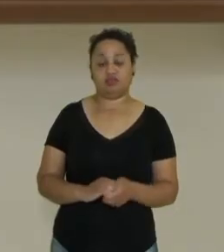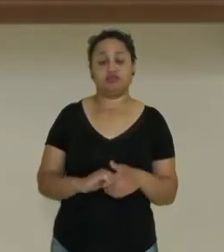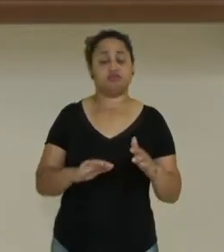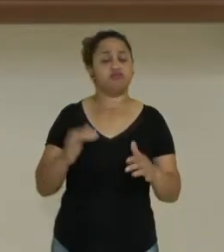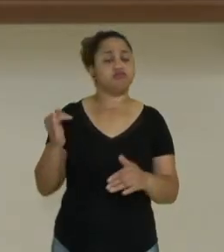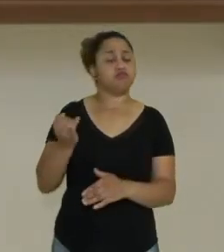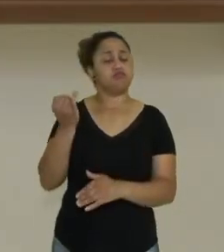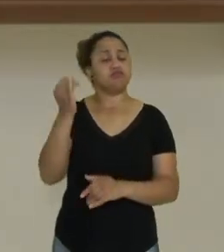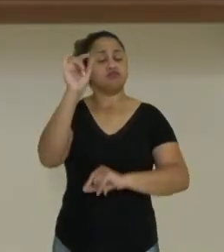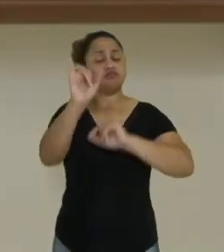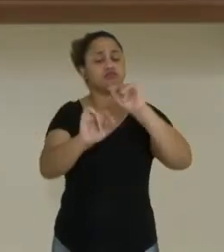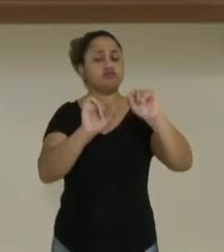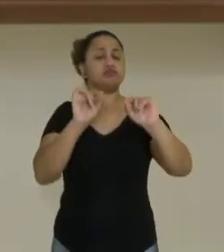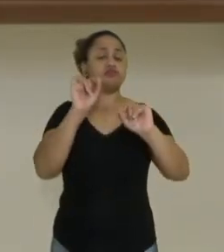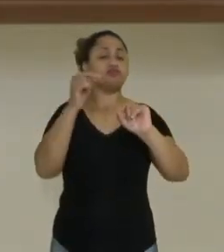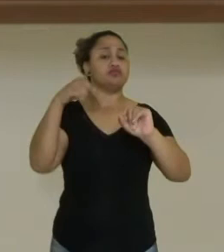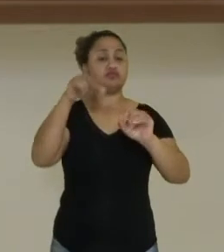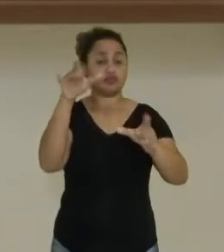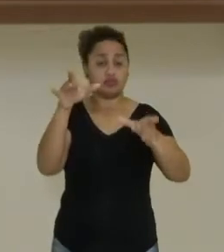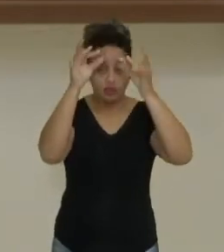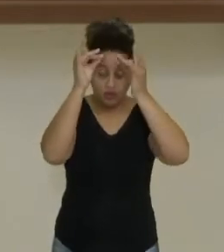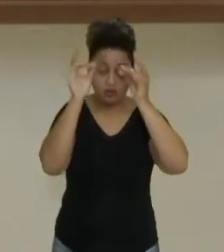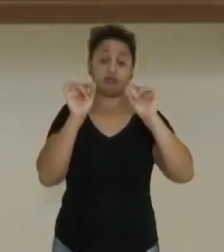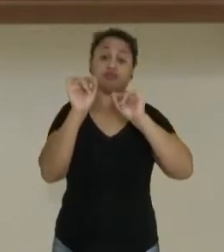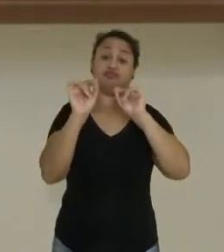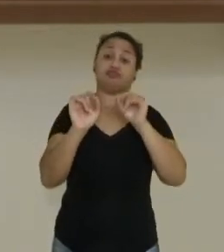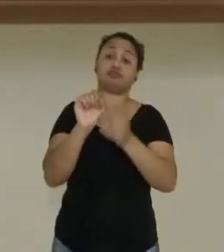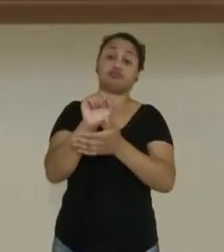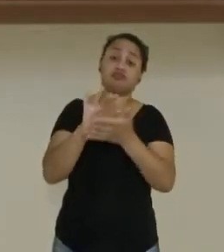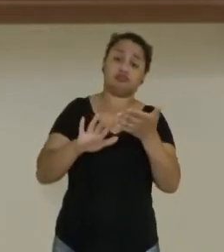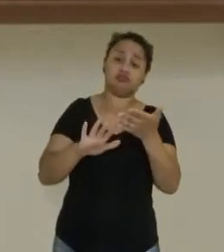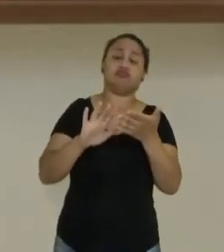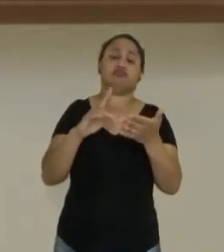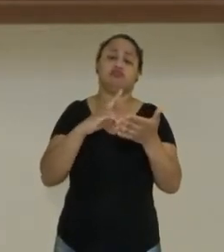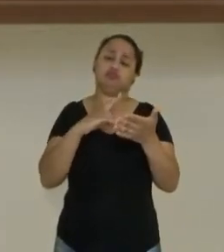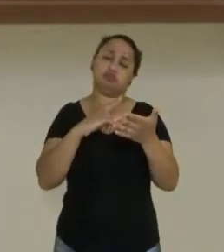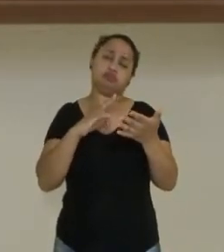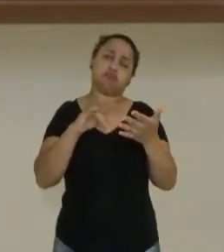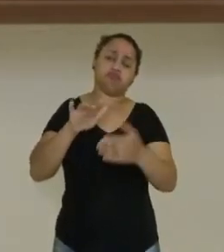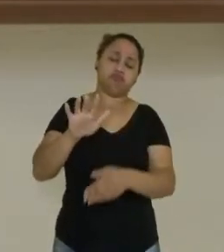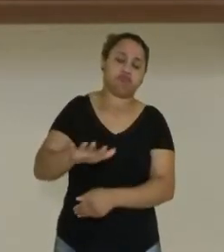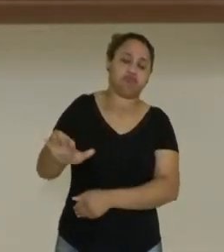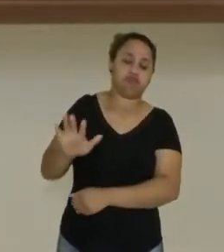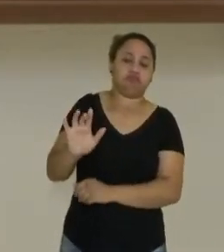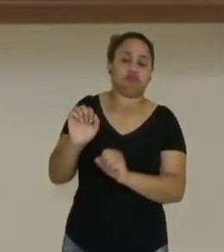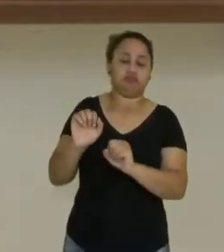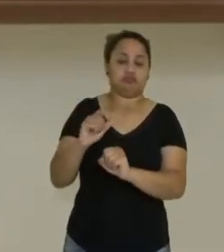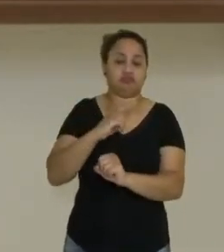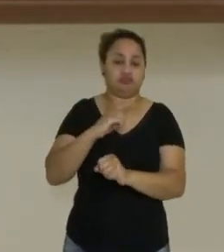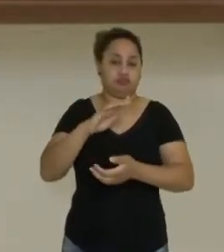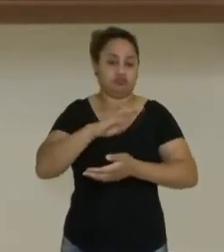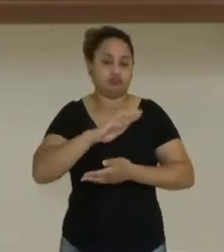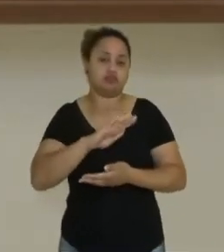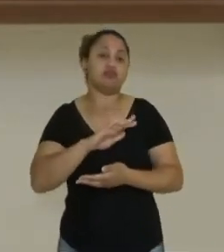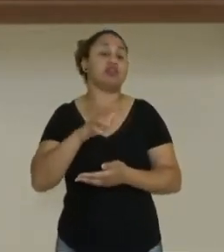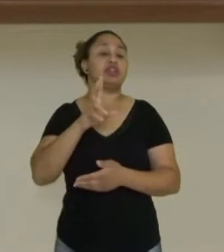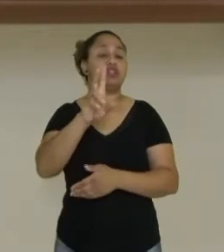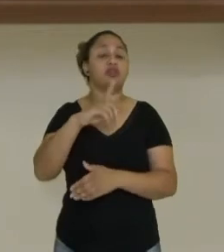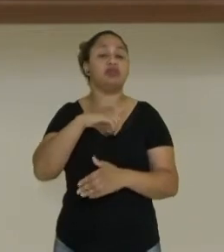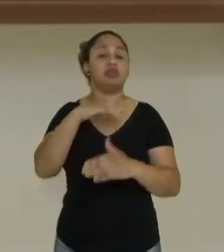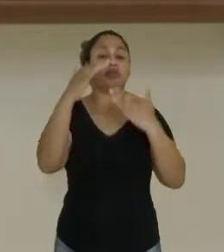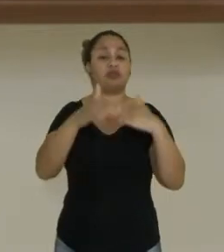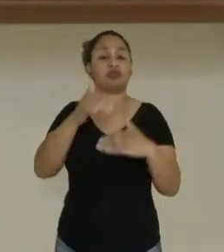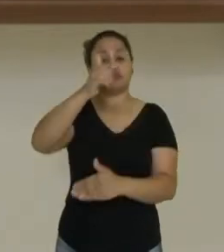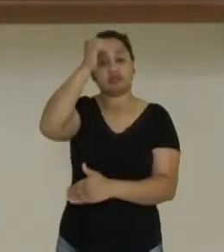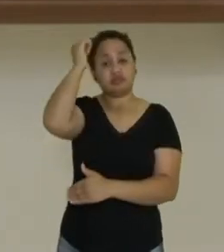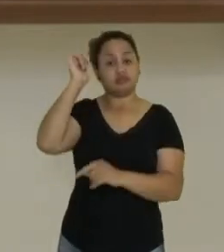Interessante que você memorize sempre esse tipo de exercício ou esse tipo de situação, porque elas são muito cobradas aí nos